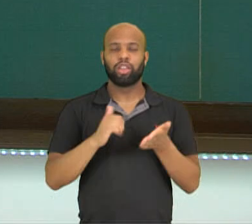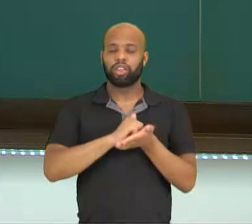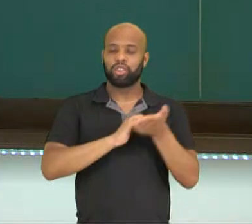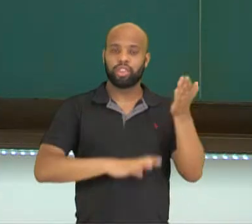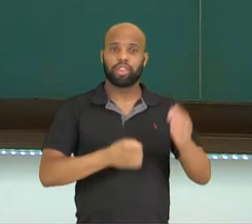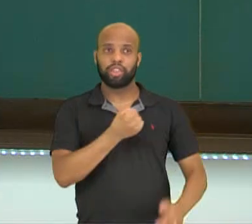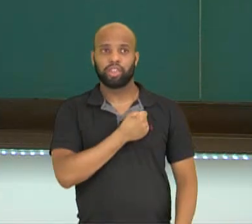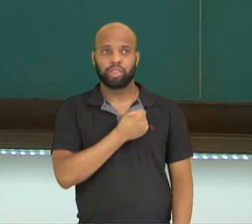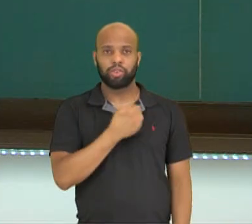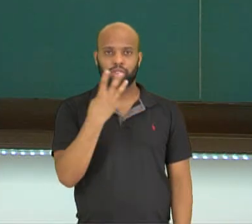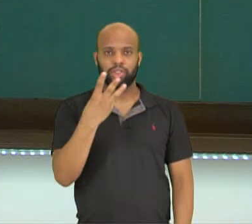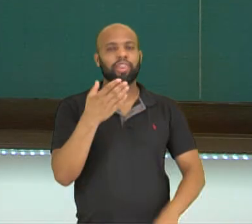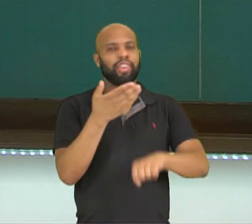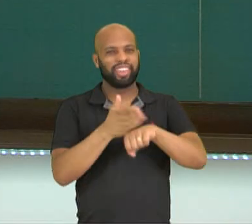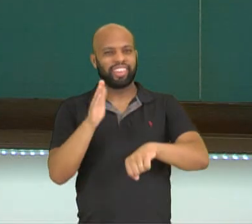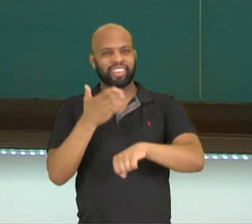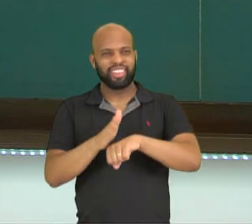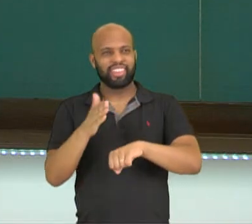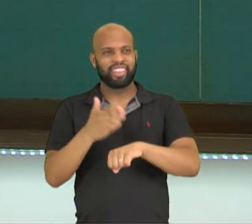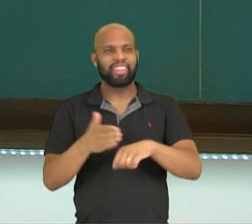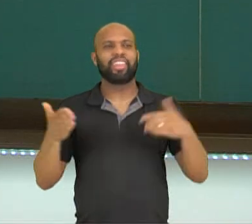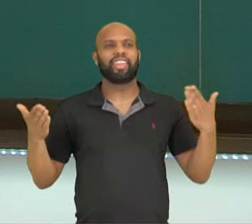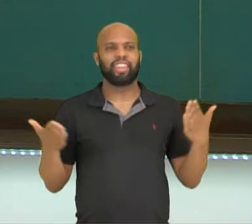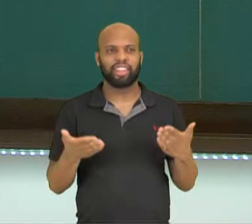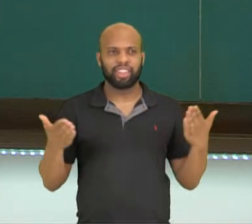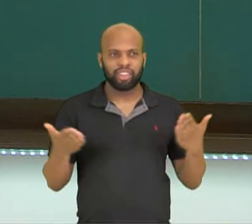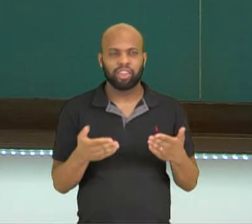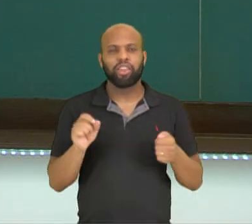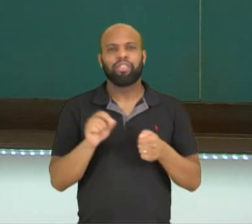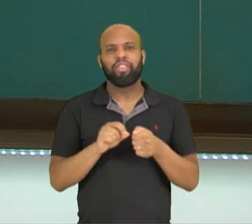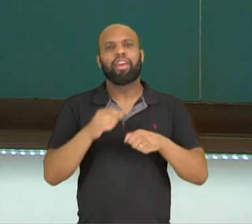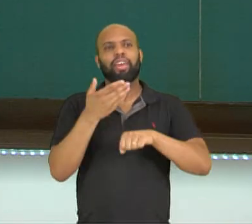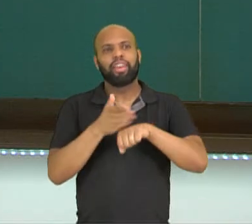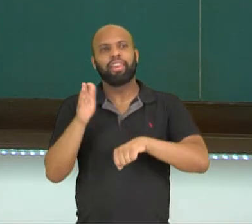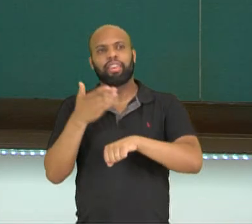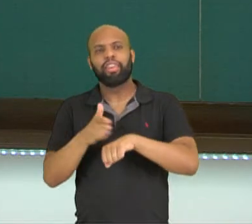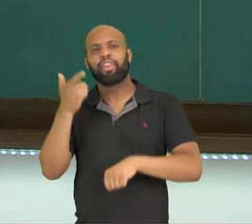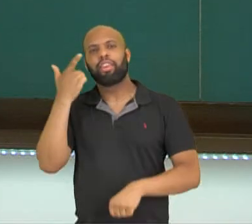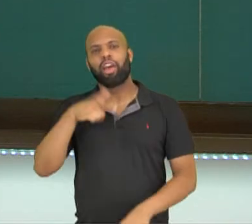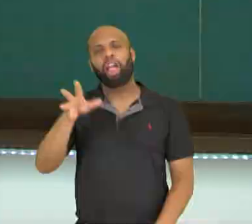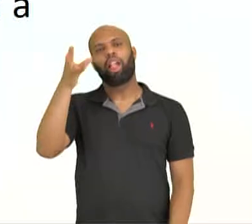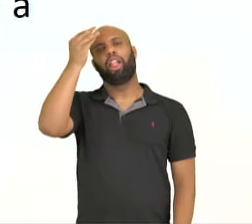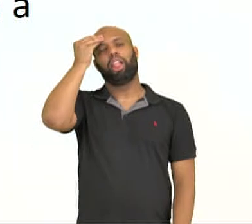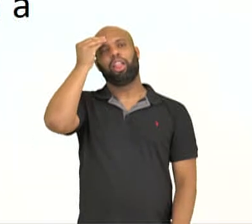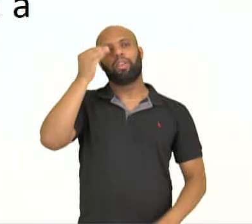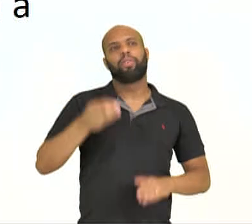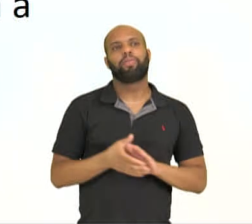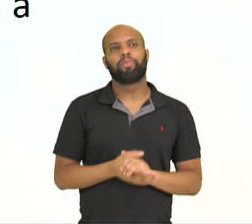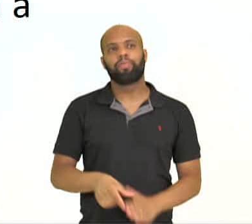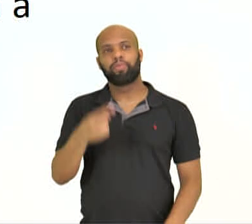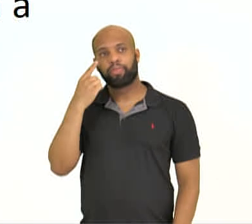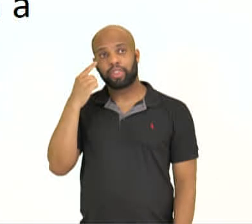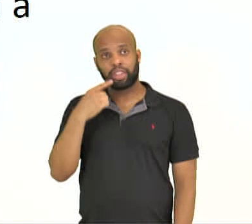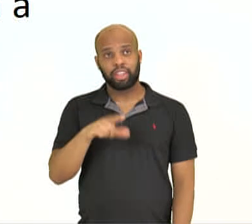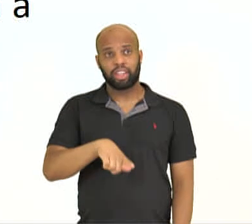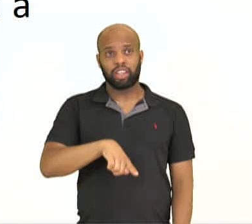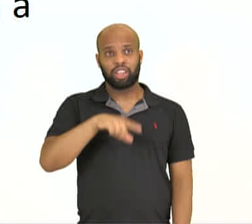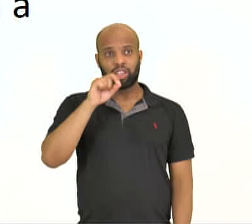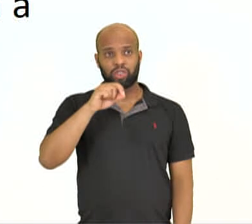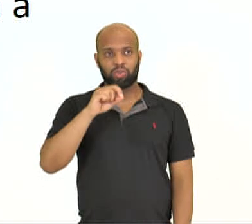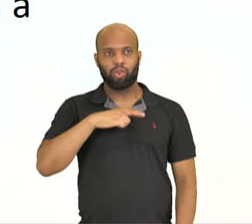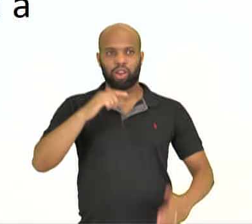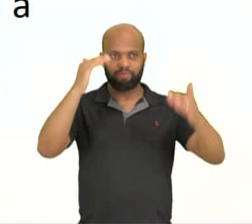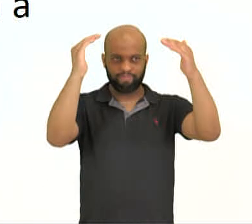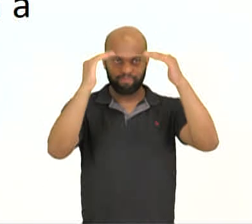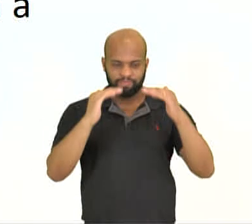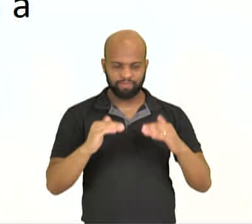Atividade 3, mais uma para exercitar aqui, né? É fazendo exercício que a gente aprende. Então, olhe bem, assinale a opção que completa